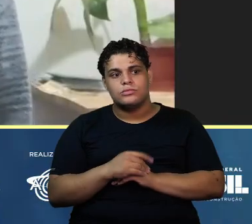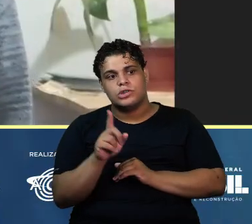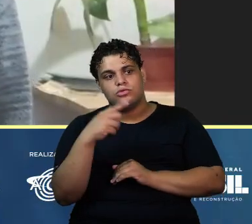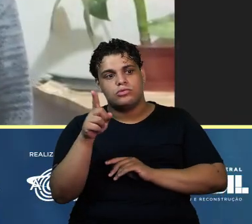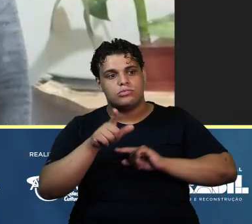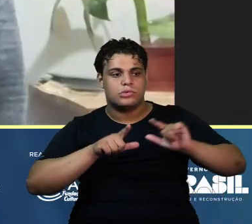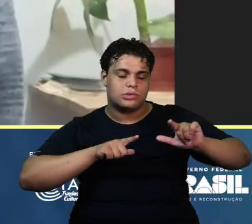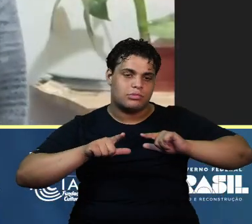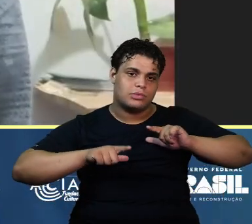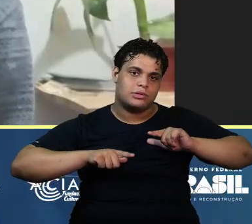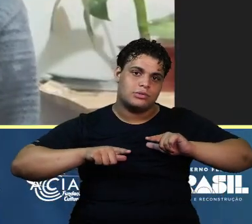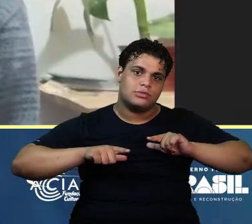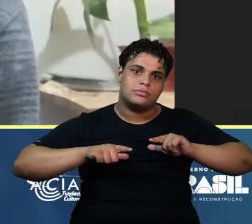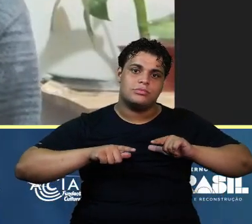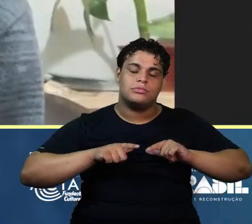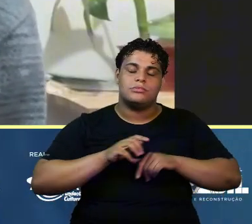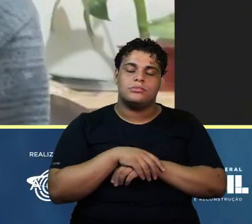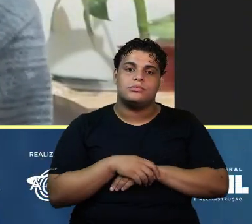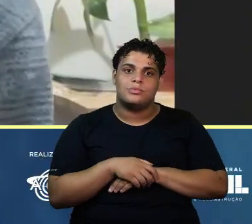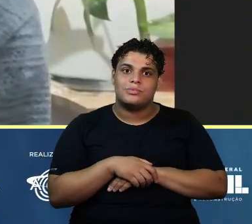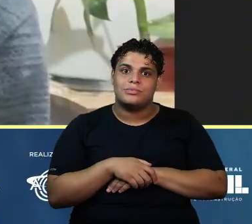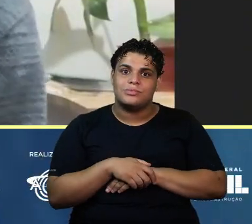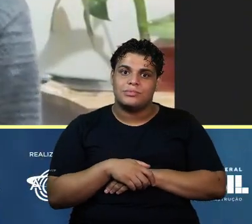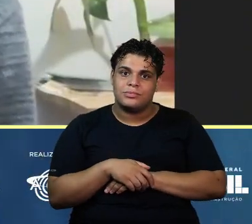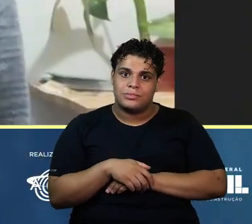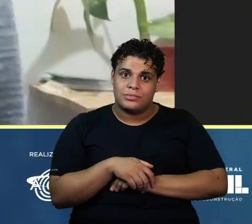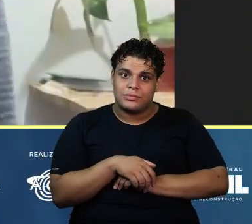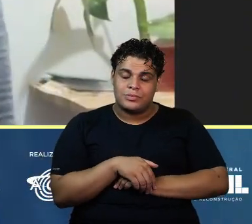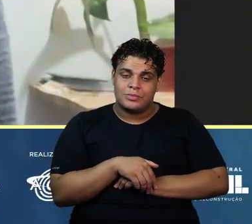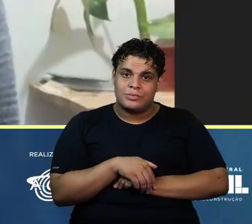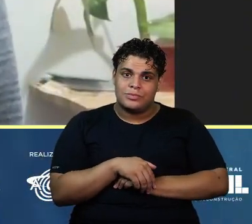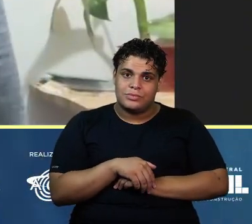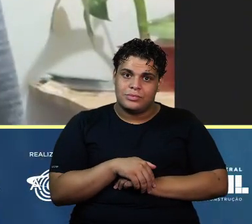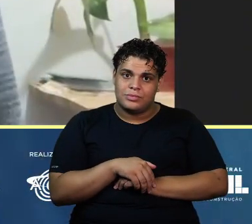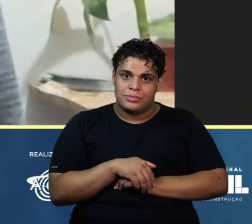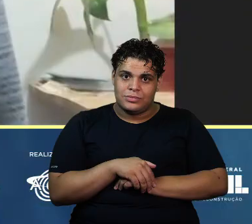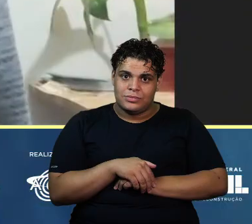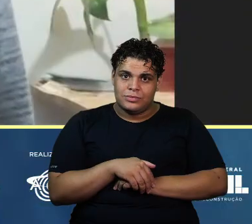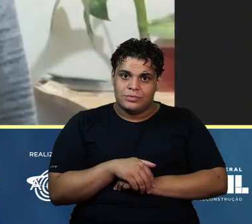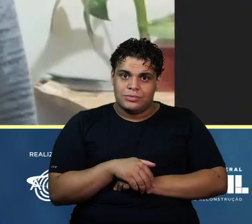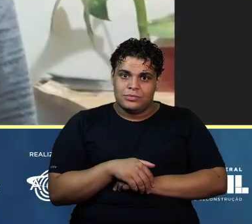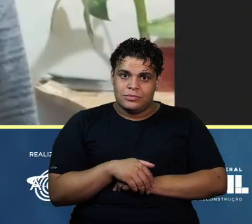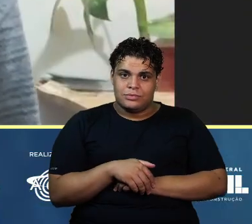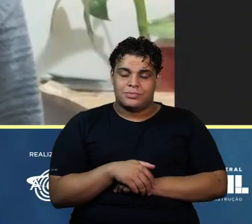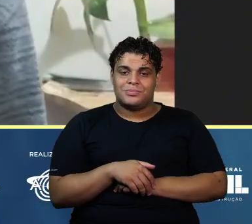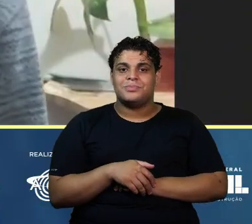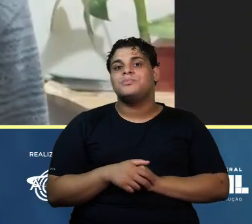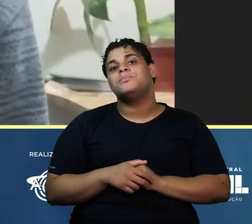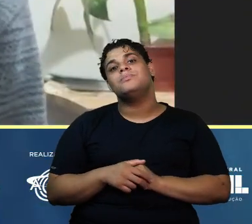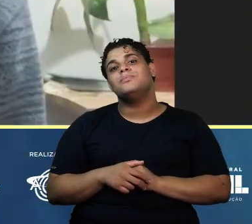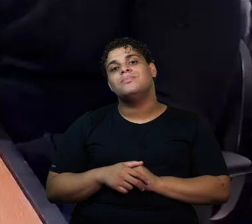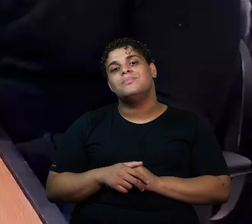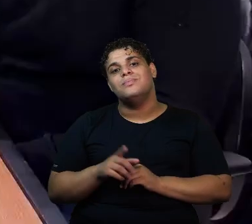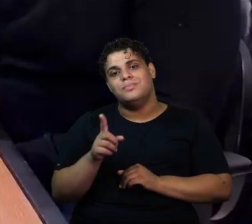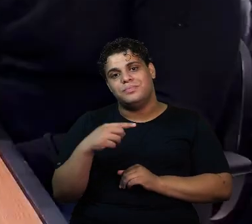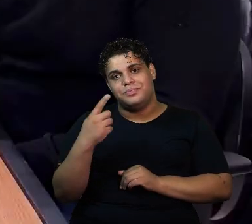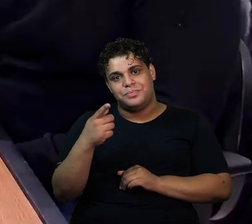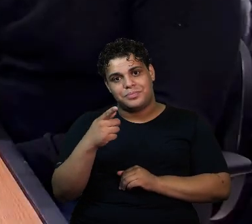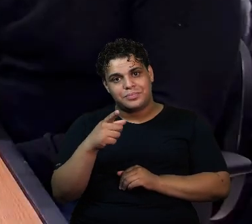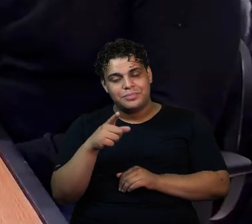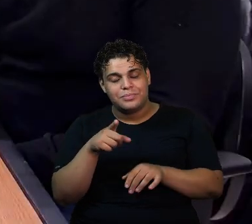do resultado in loco, que seria a despoluição do local, a gente também acaba contribuindo, né? Esses dados acabam